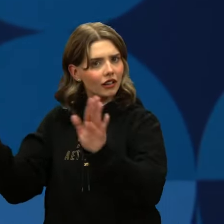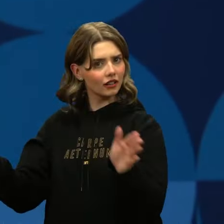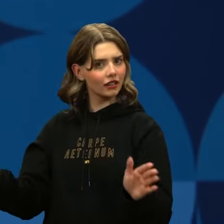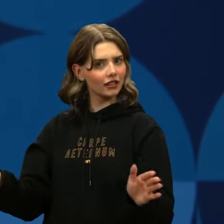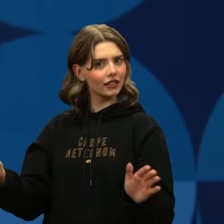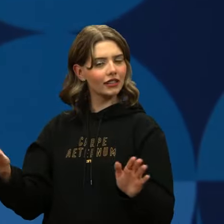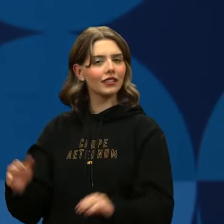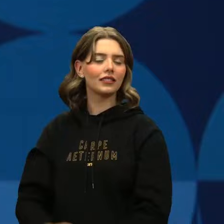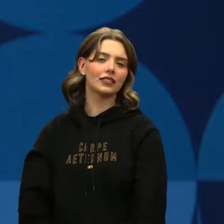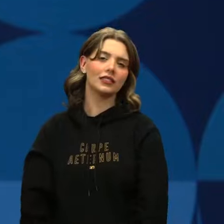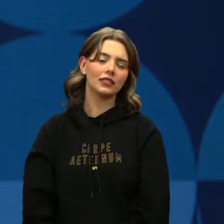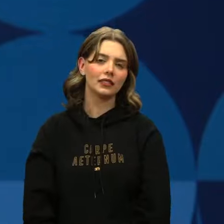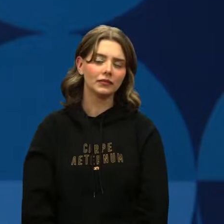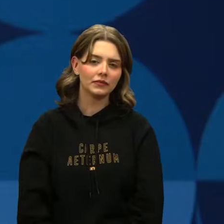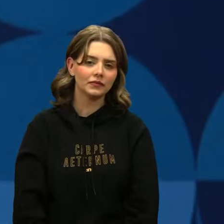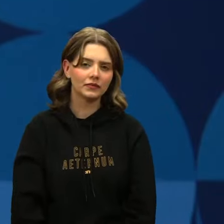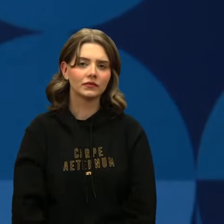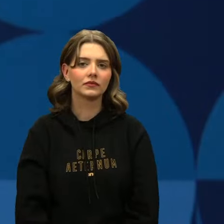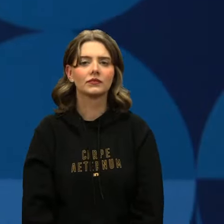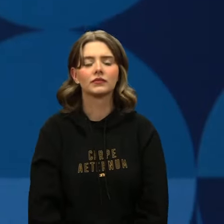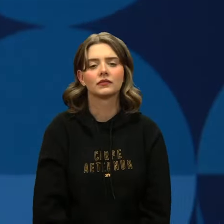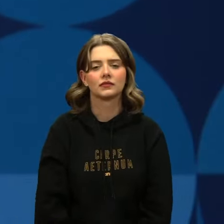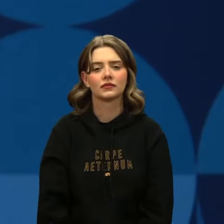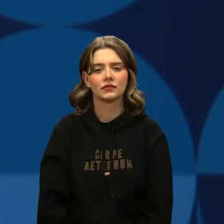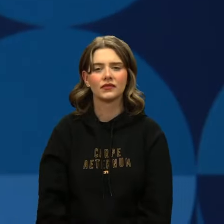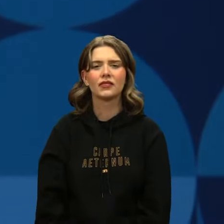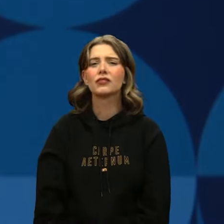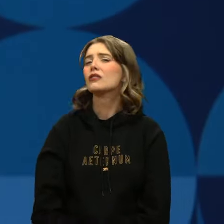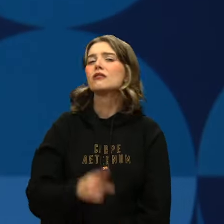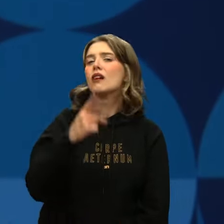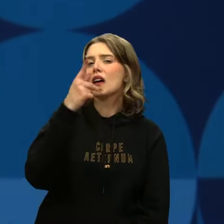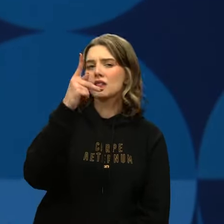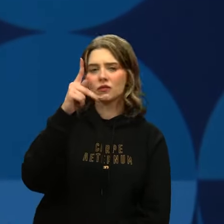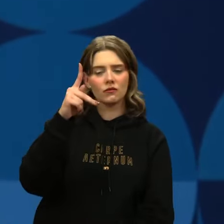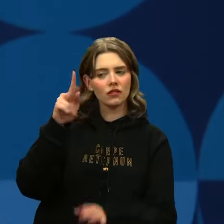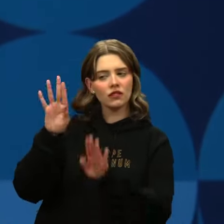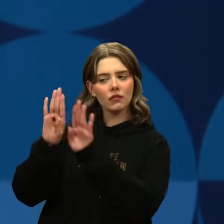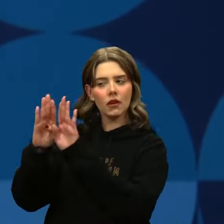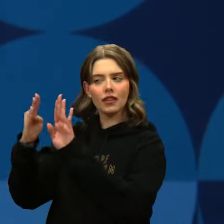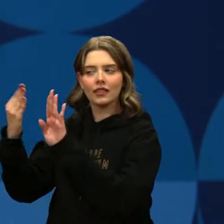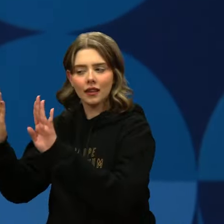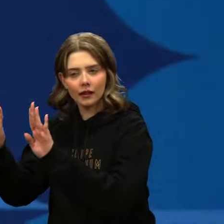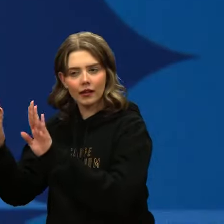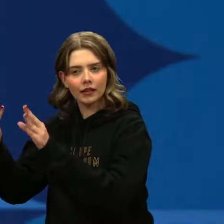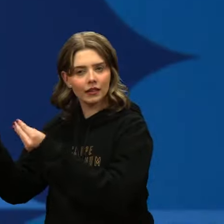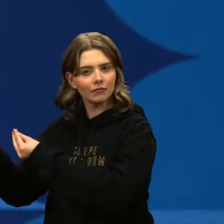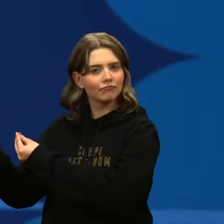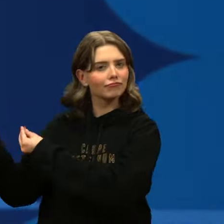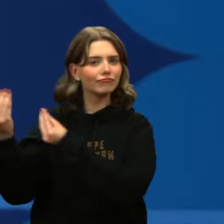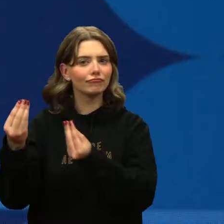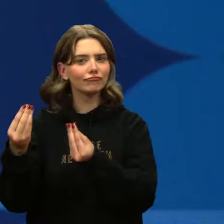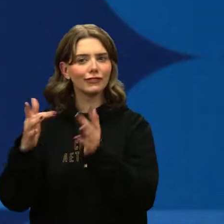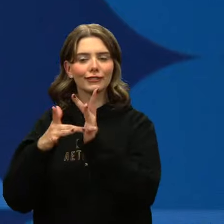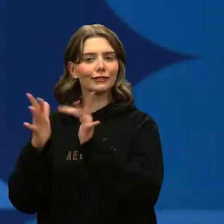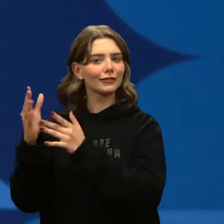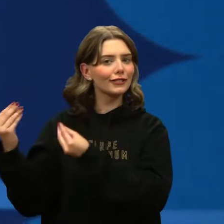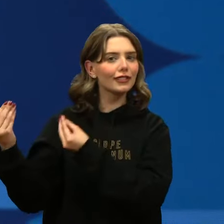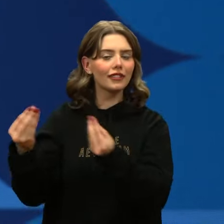porta é Jesus. Quais são as portas abertas que o Senhor tem colocado na sua frente? Talvez Deus